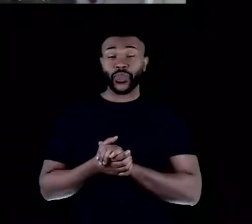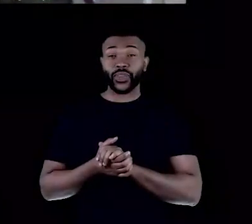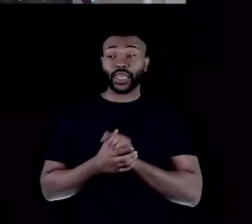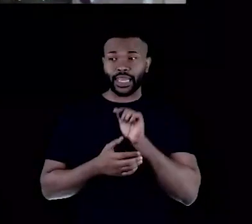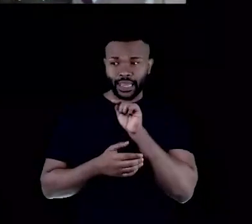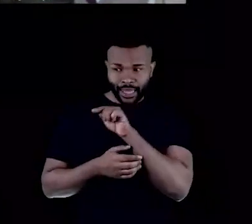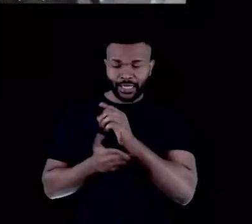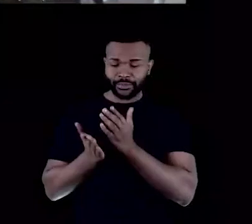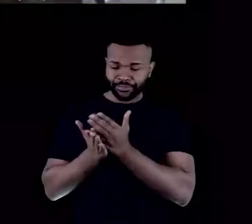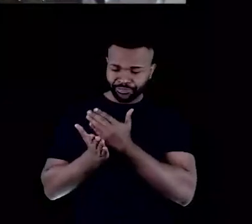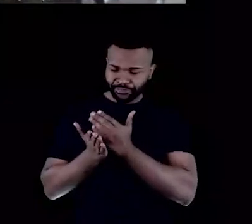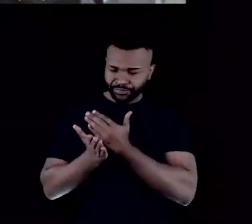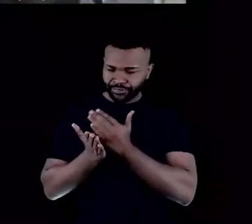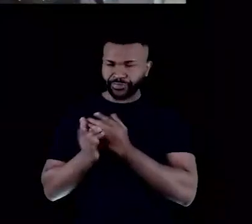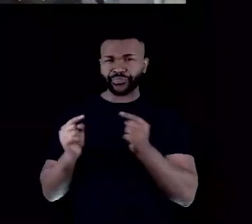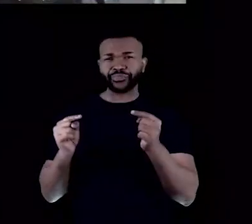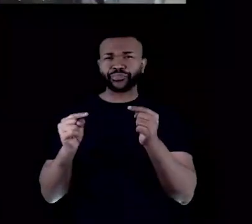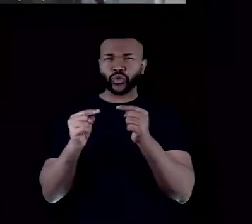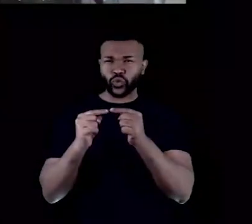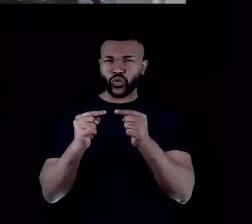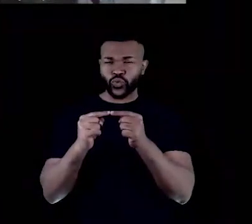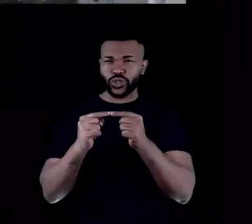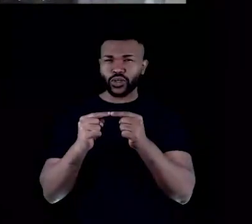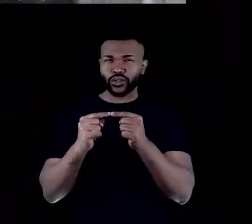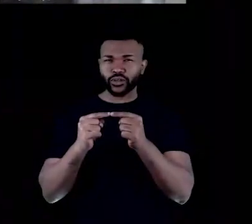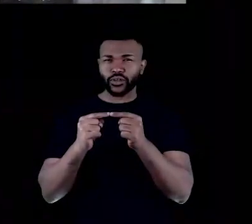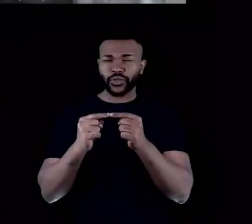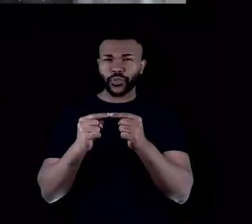que ele dialoga bastante com